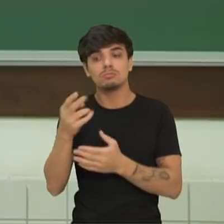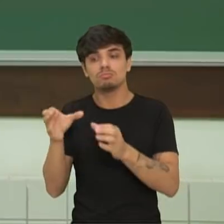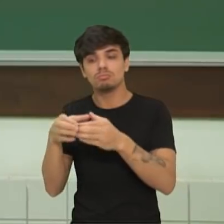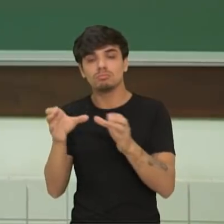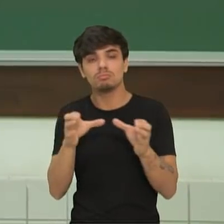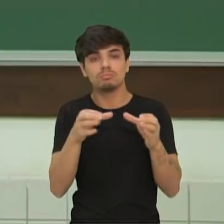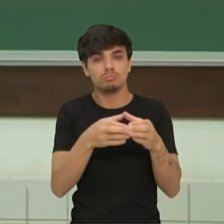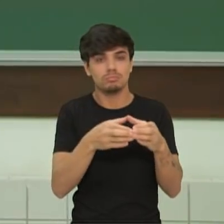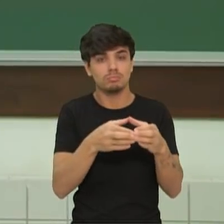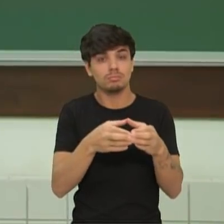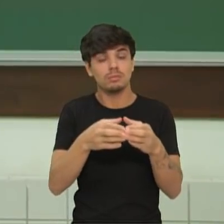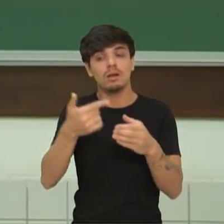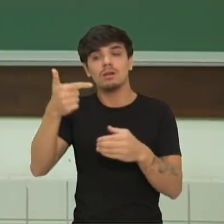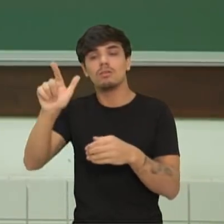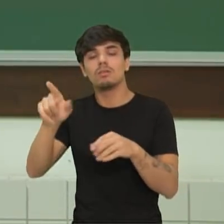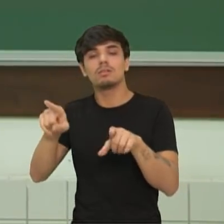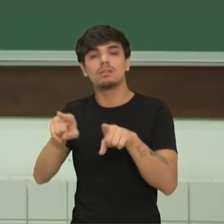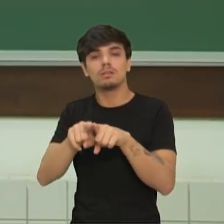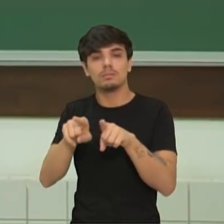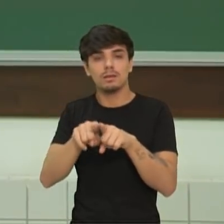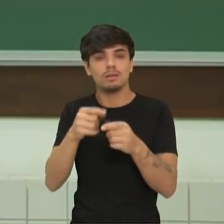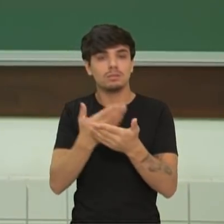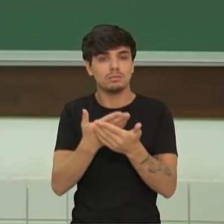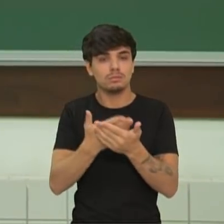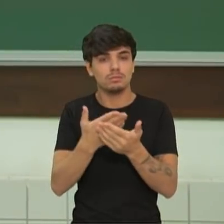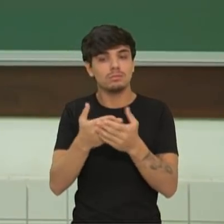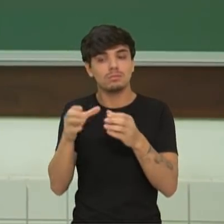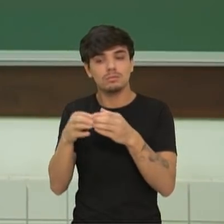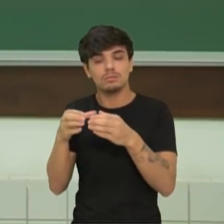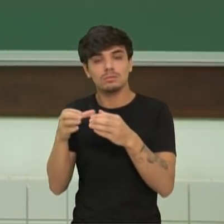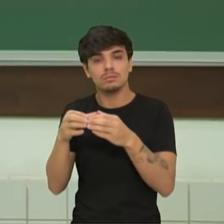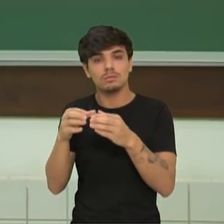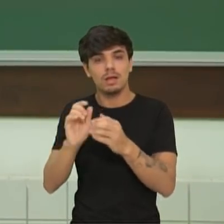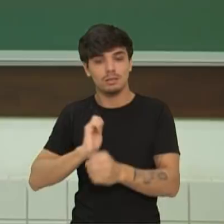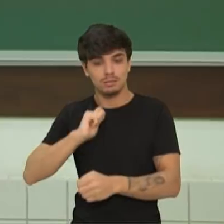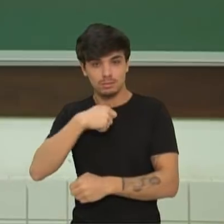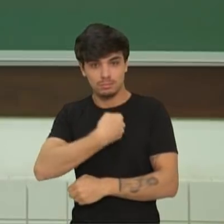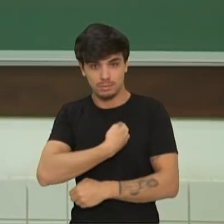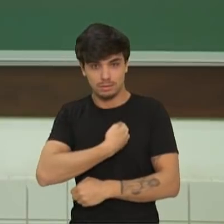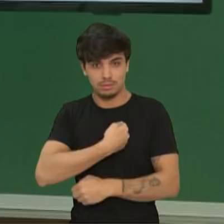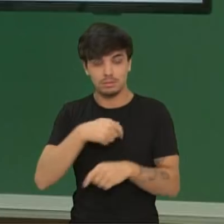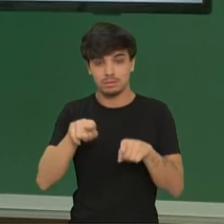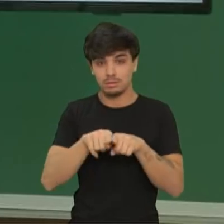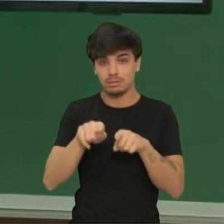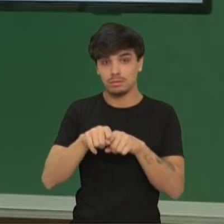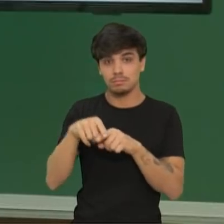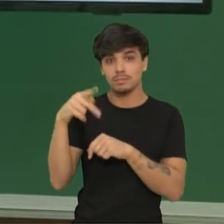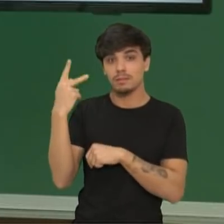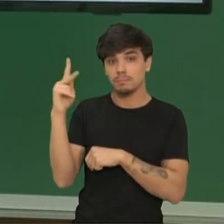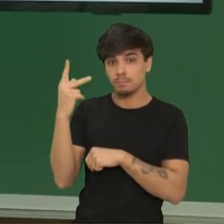estudar também as monarquias de Portugal e de Espanha. Ok? Vamos lá.